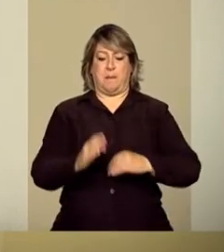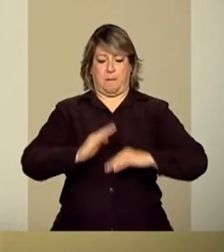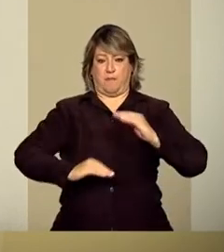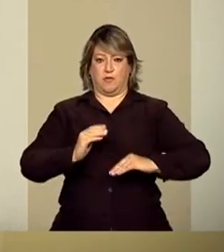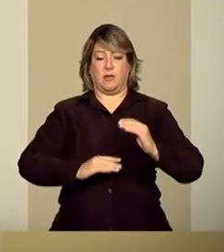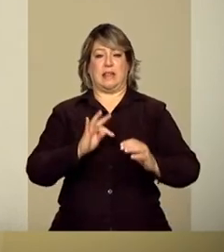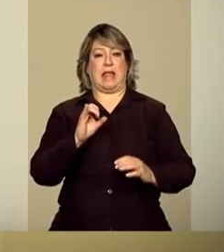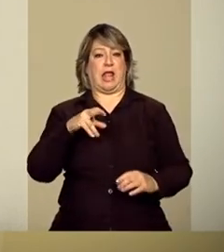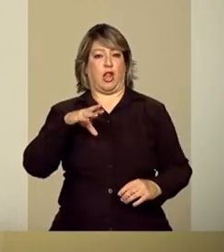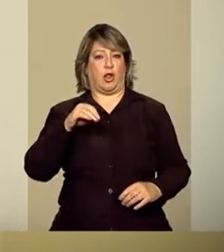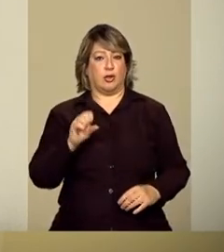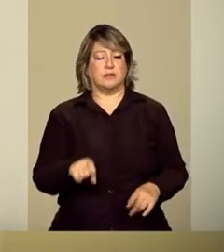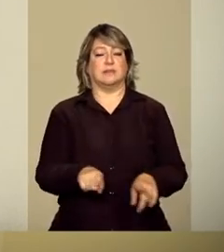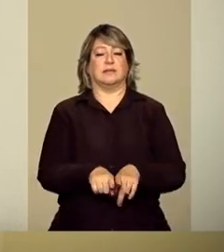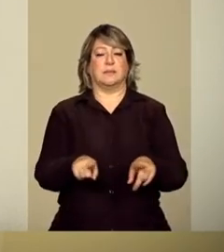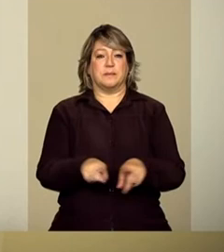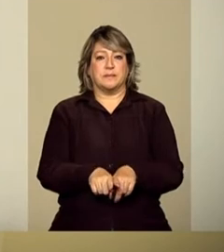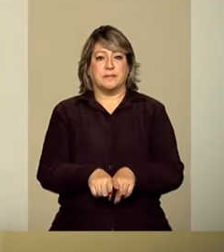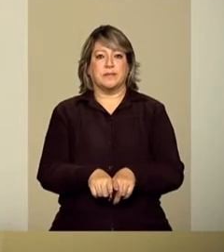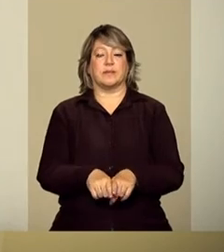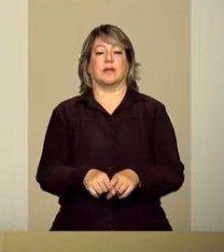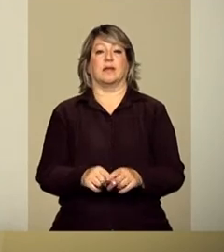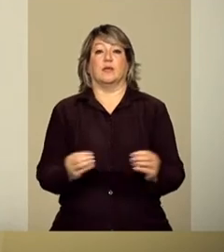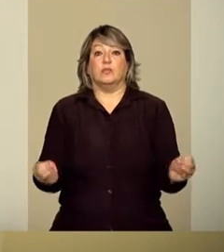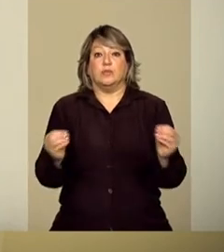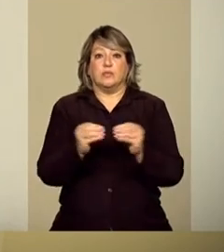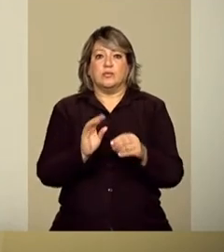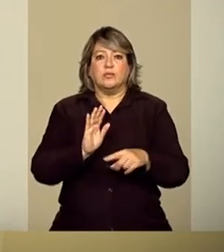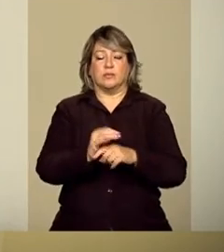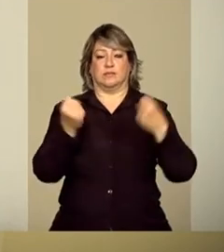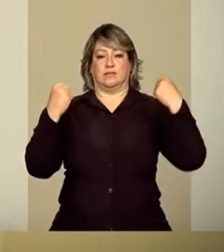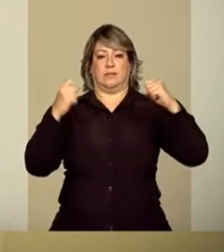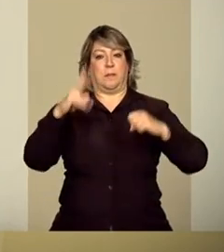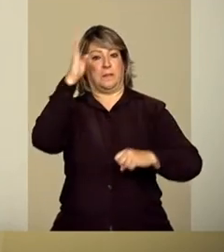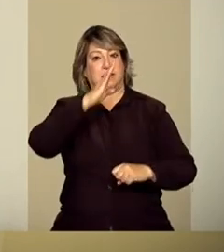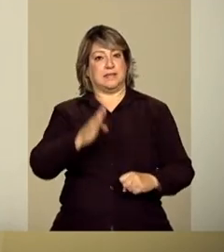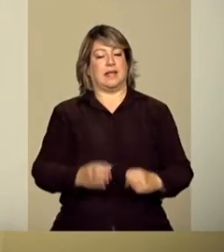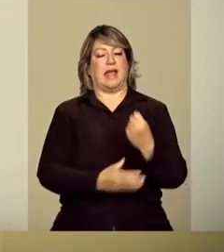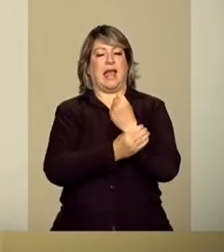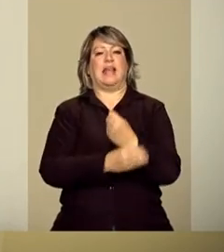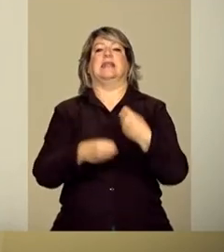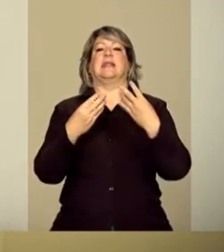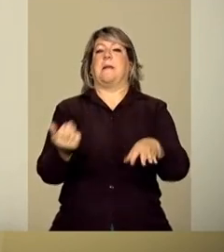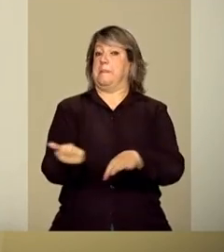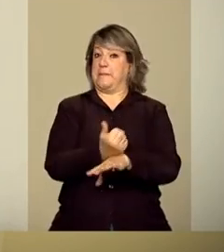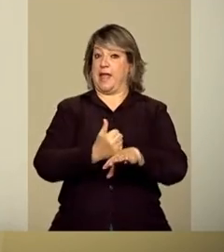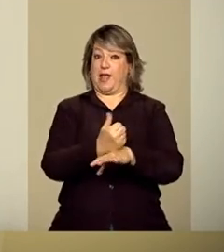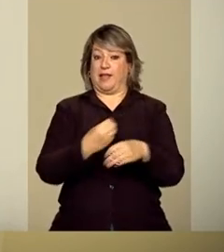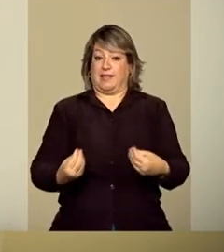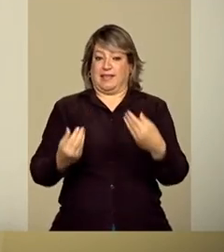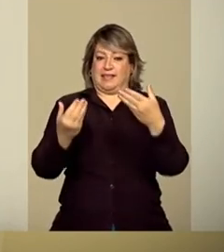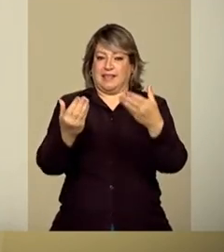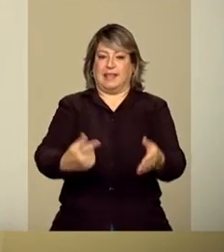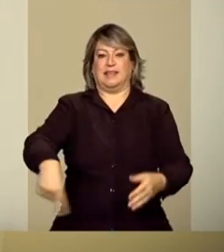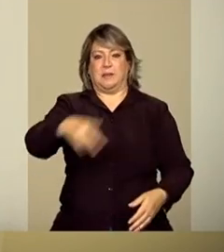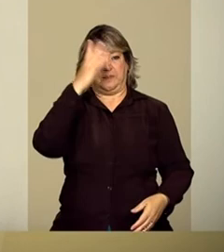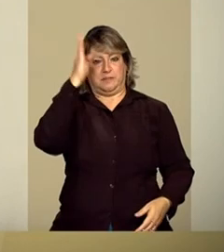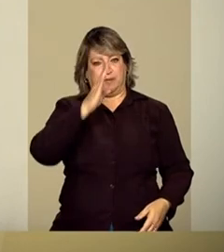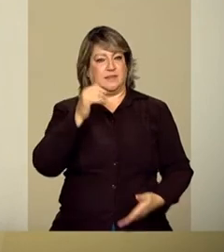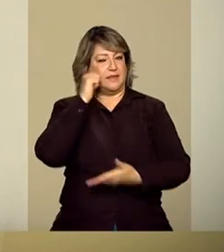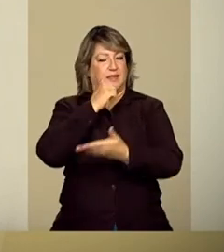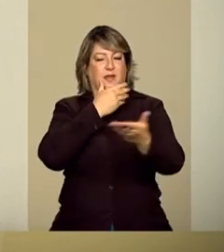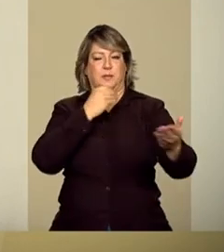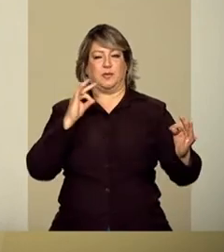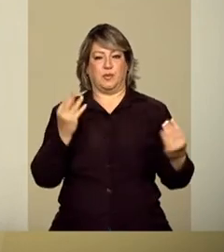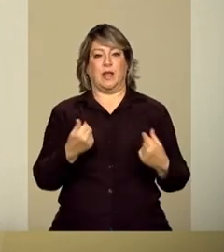dos técnicos e assim, Luciano, incrementar o esporte brasileiro e garantir o melhor legado para os brasileiros e as